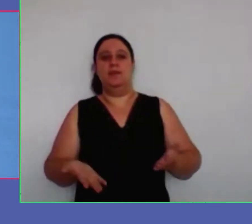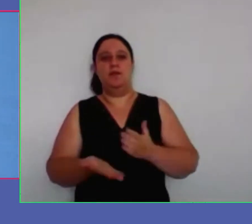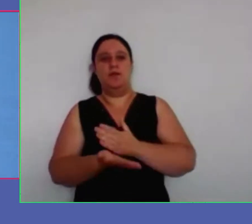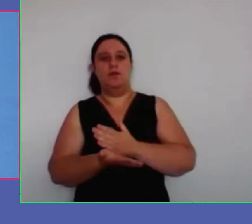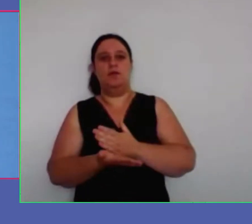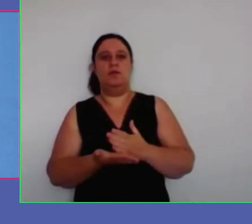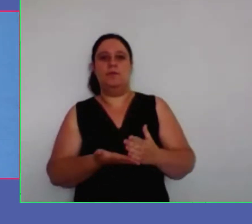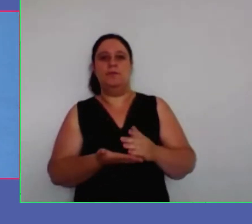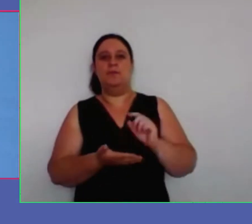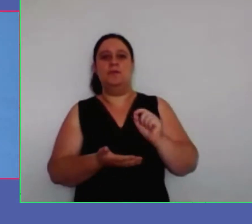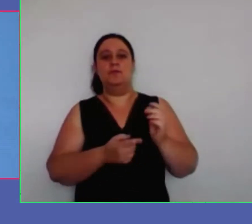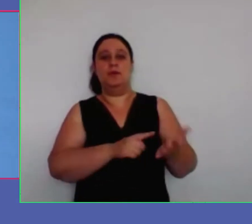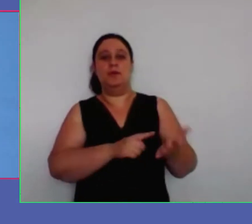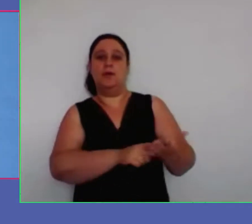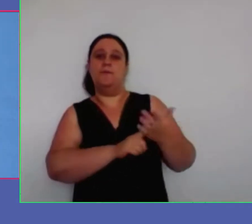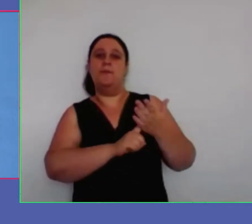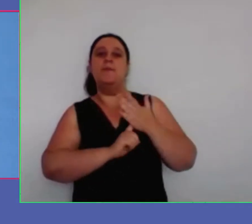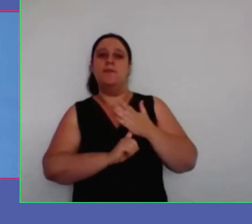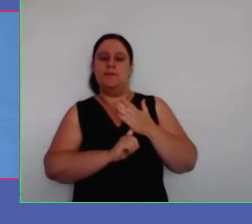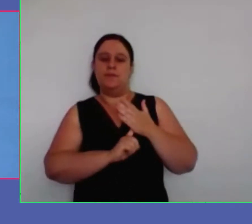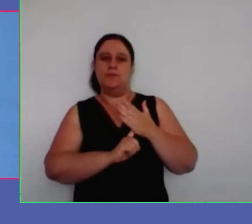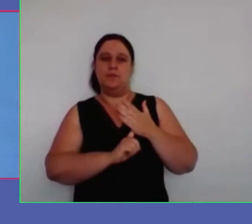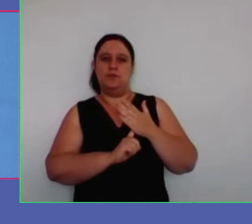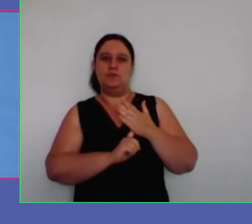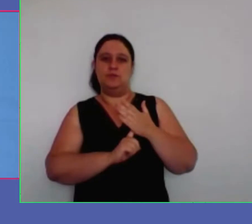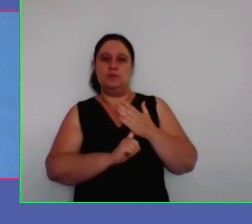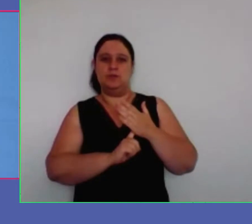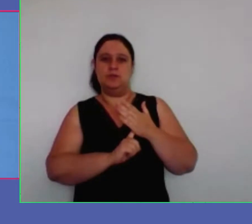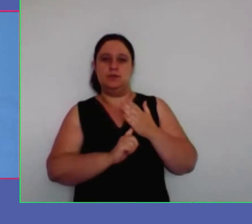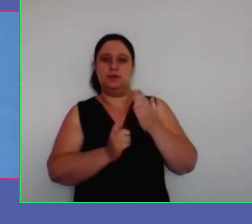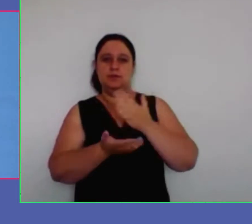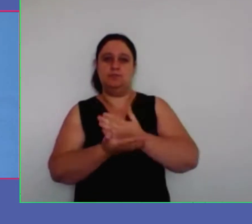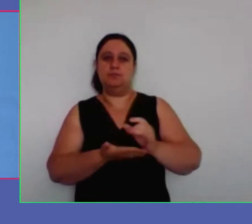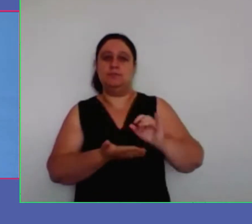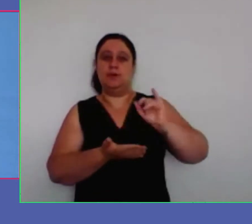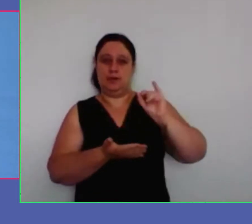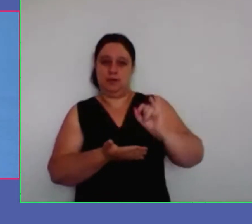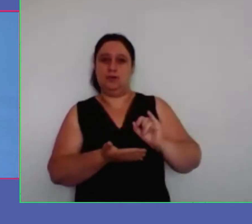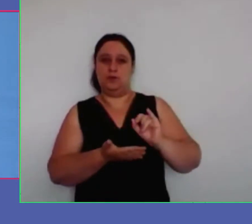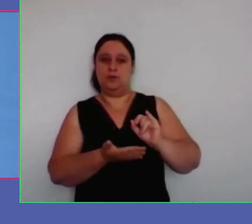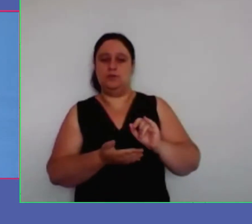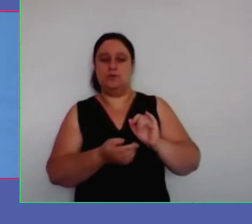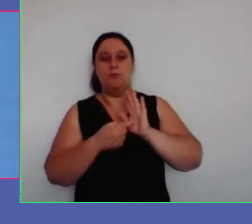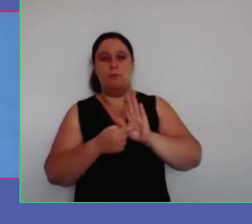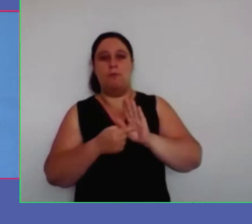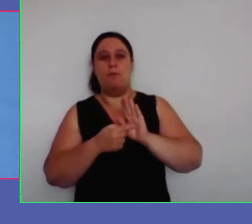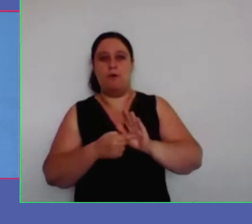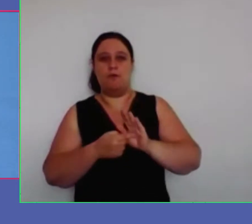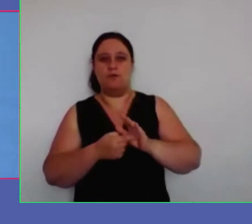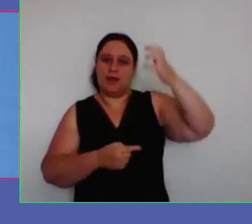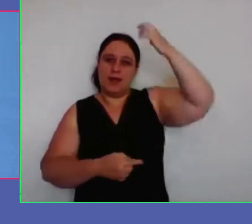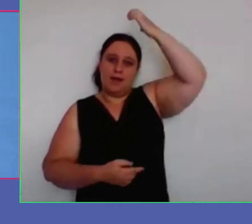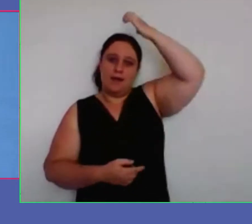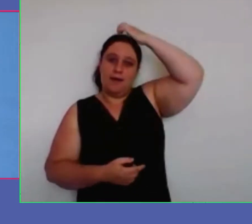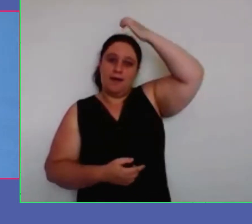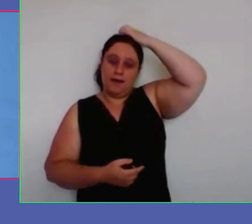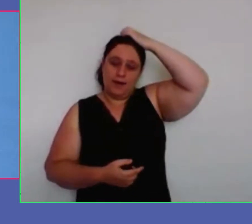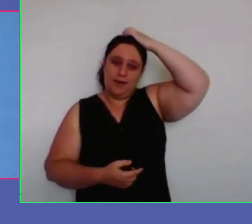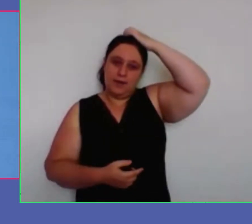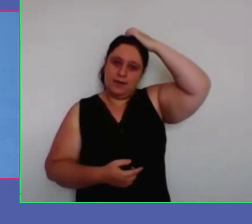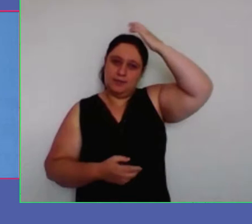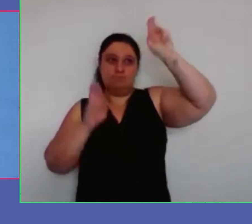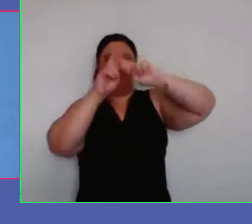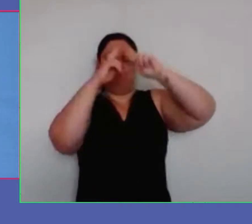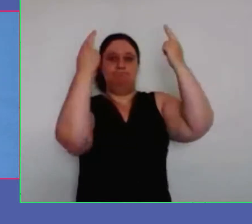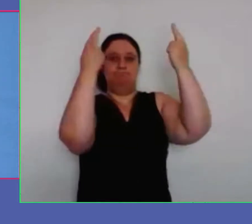mostrando, introduzindo, apresentando o rei do reino dos céus,